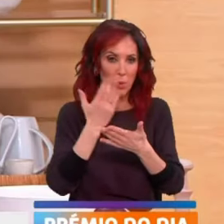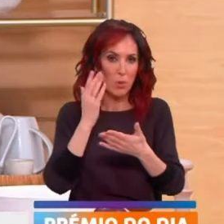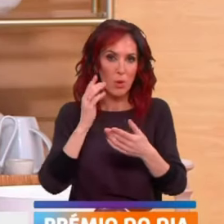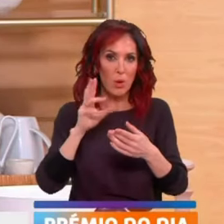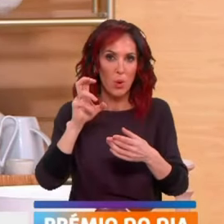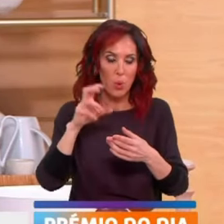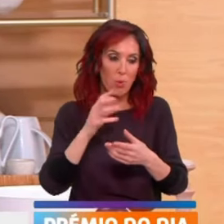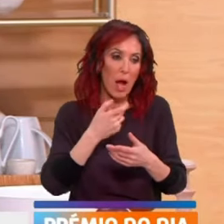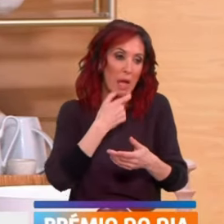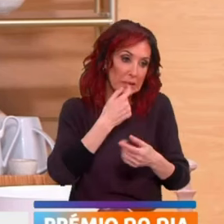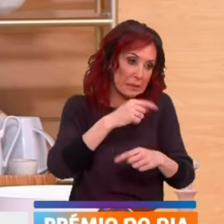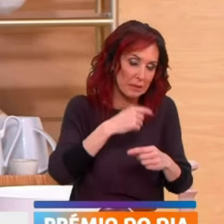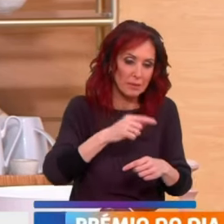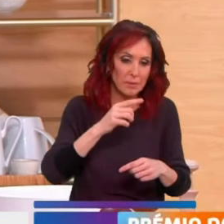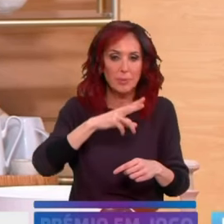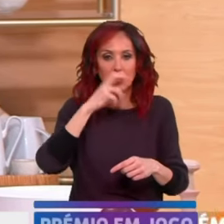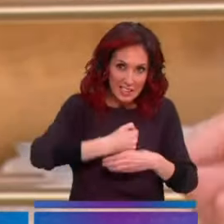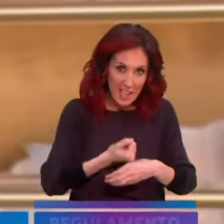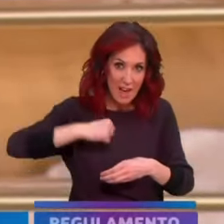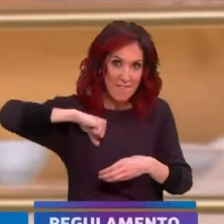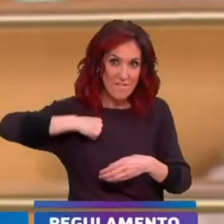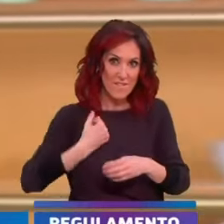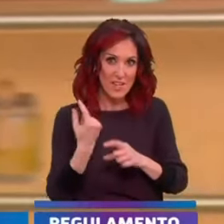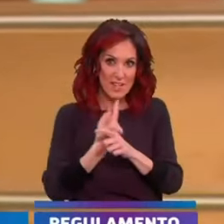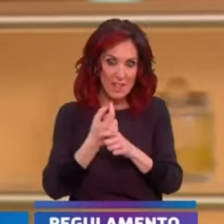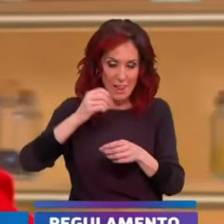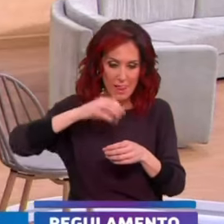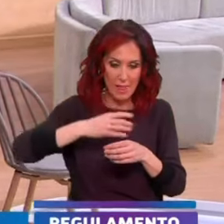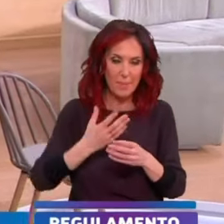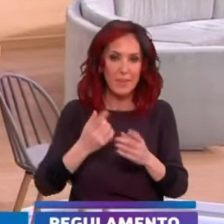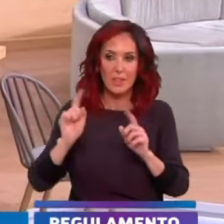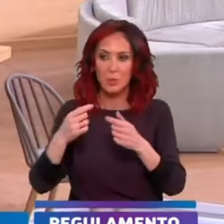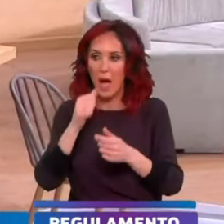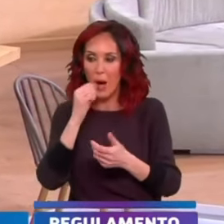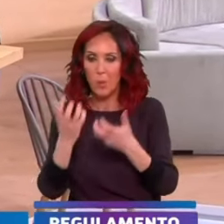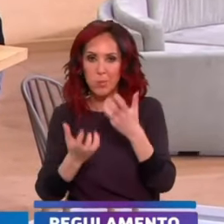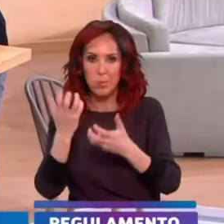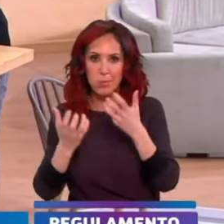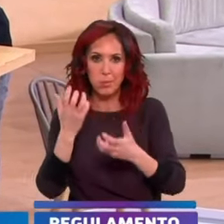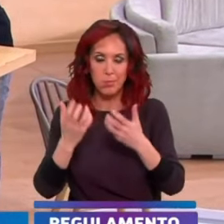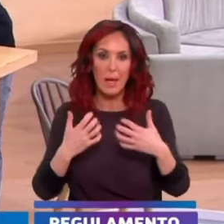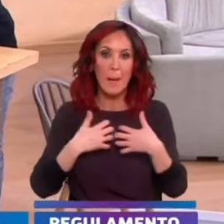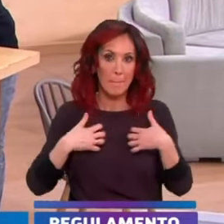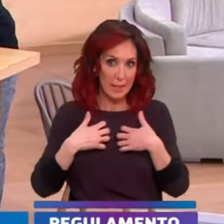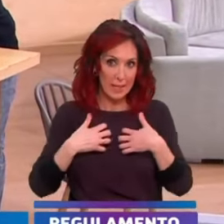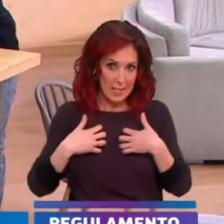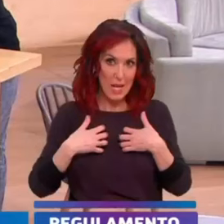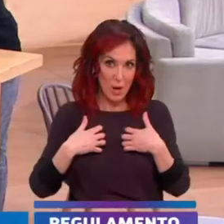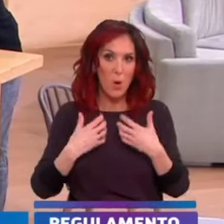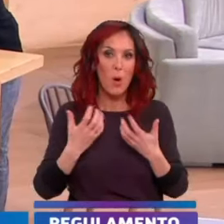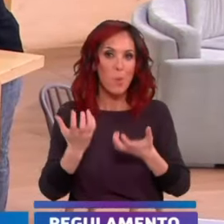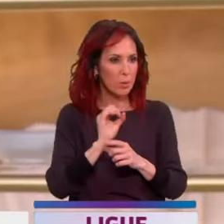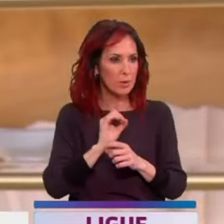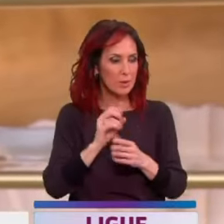ovo se houver, os coentros e o alho e o azeite. Temos que ter água a ferver, que já cozeu o bacalhau, já é a água do bacalhau, que é para... Claro.